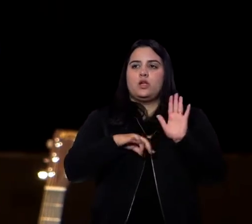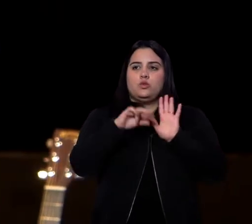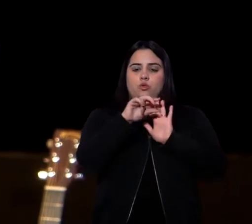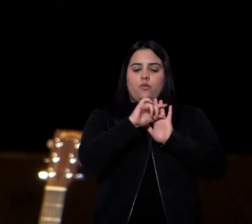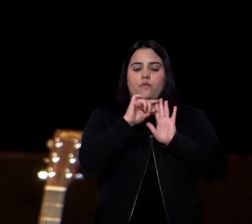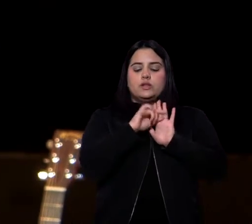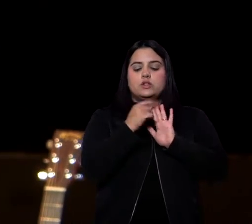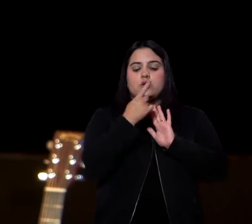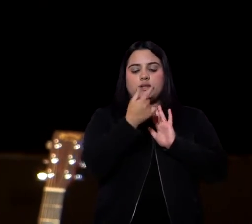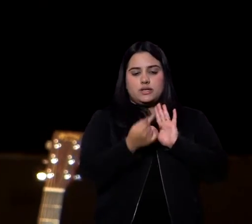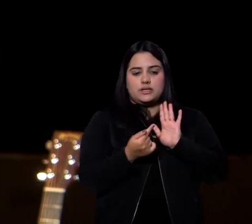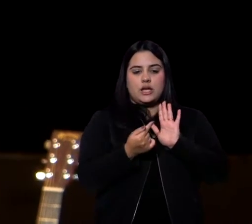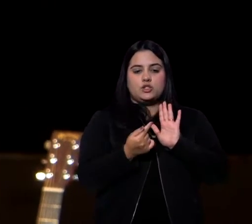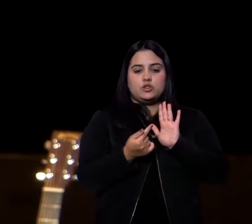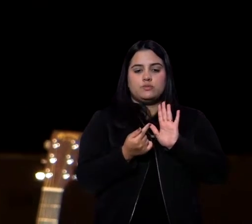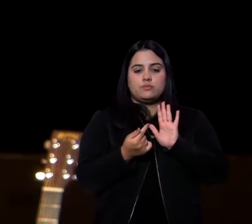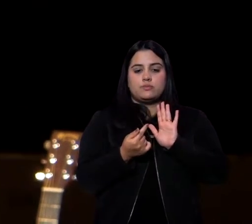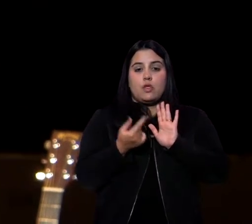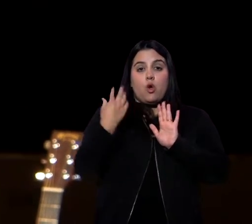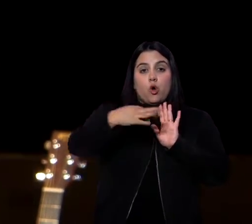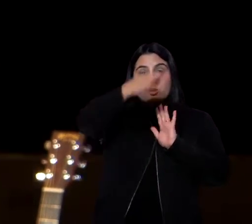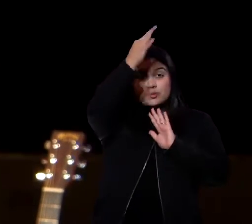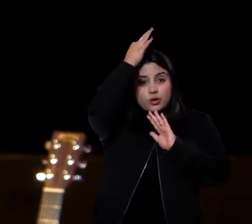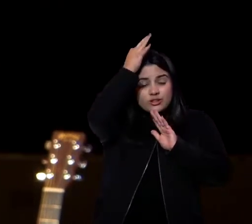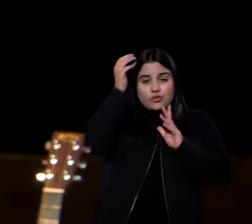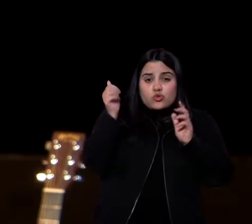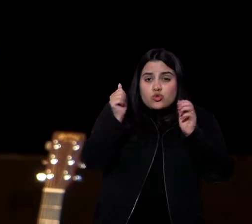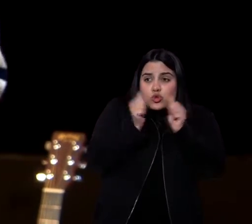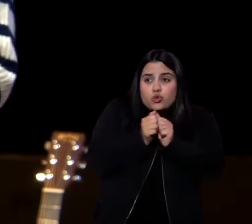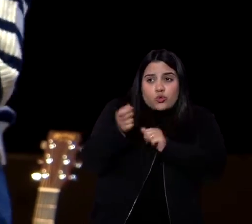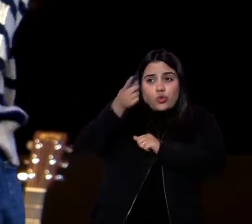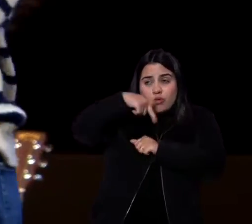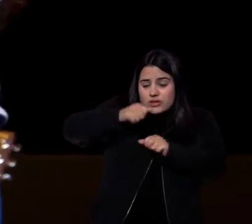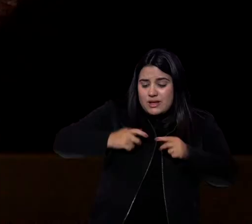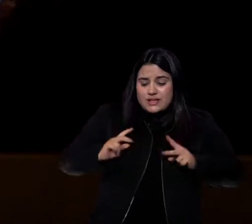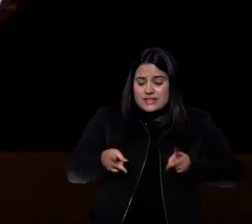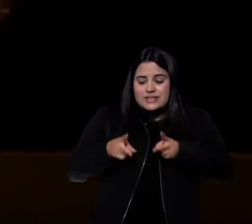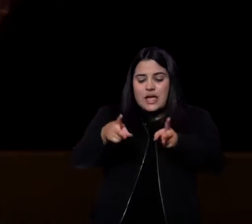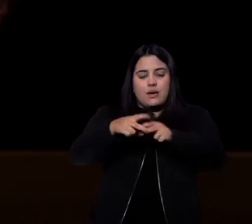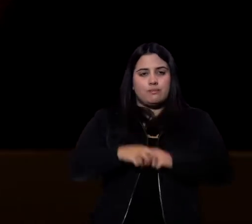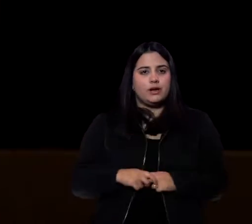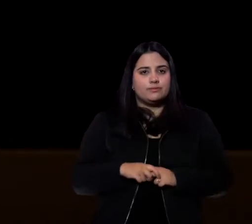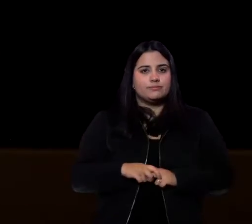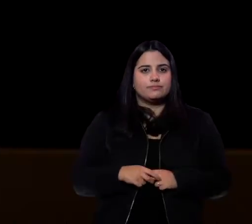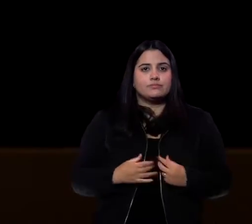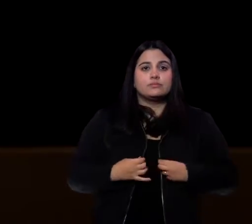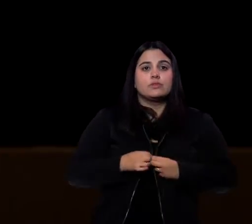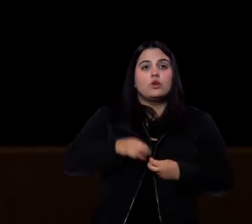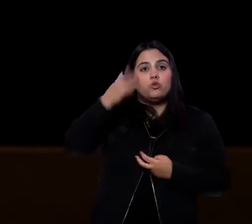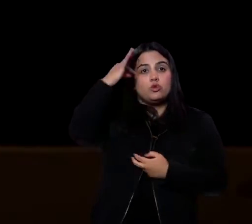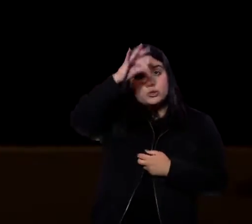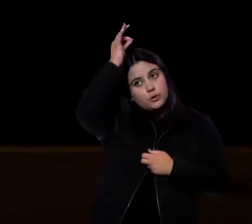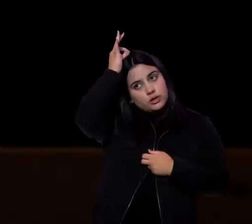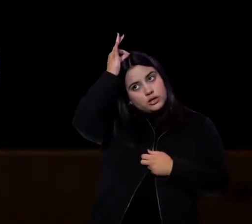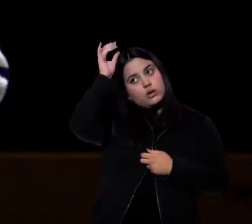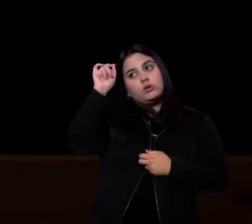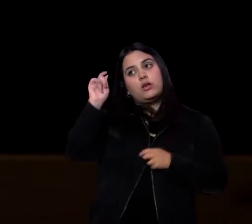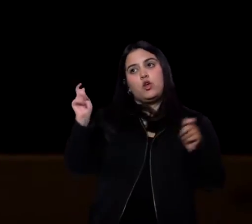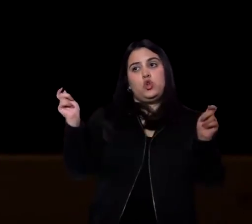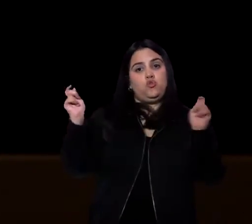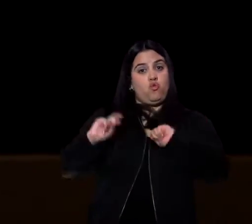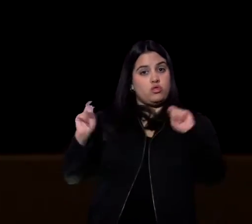17, assim. Ele vive com vocês e estará com vocês. O Espírito Santo é quem nos possibilita, quem nos autoriza a